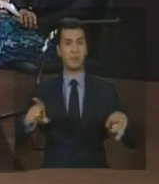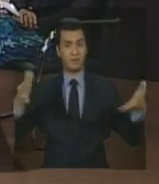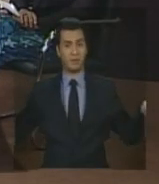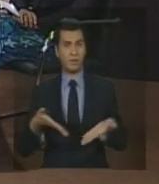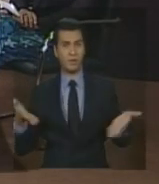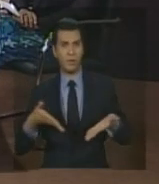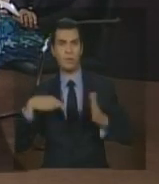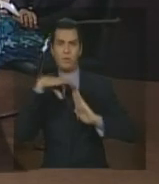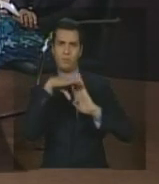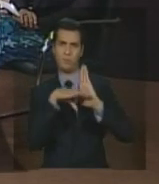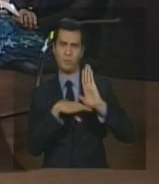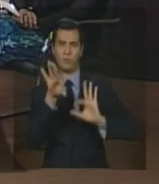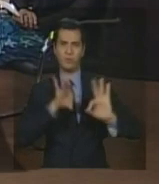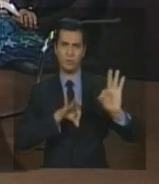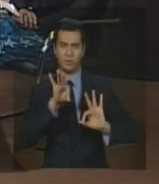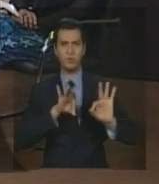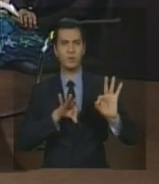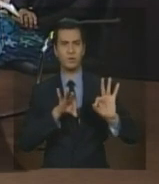ser